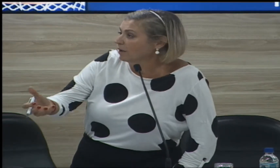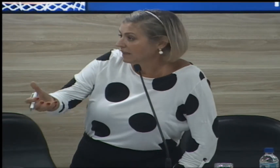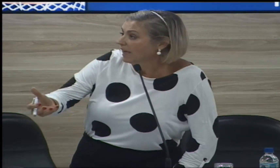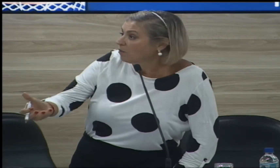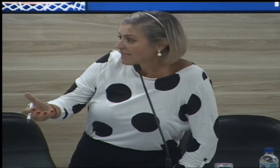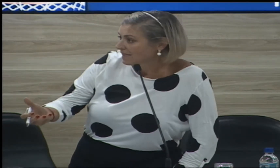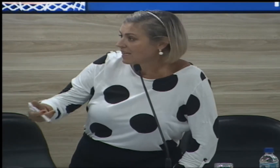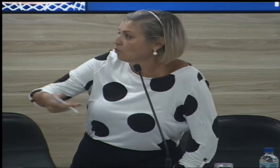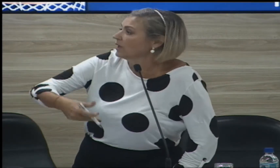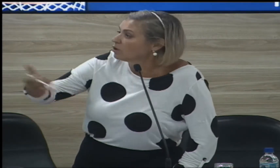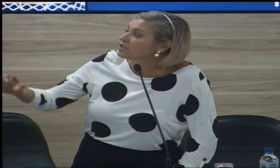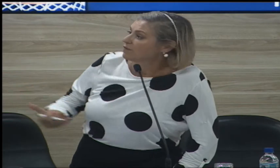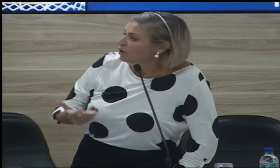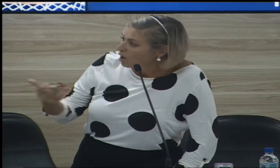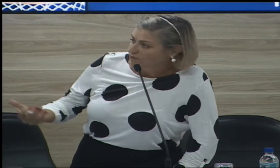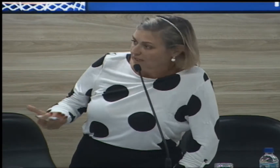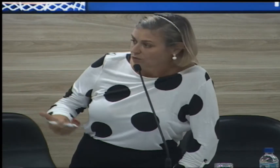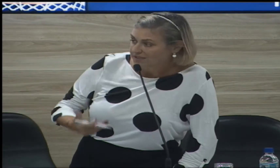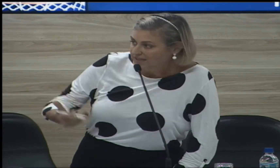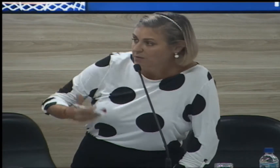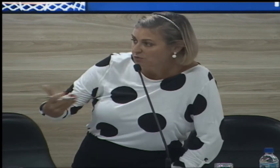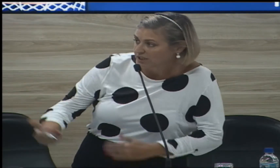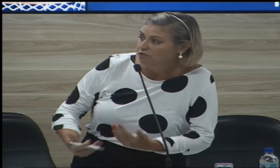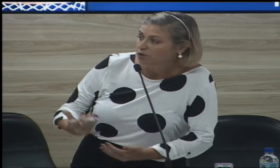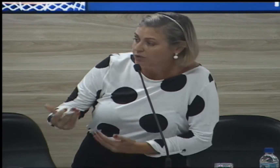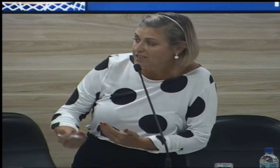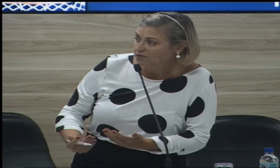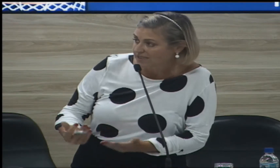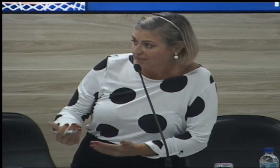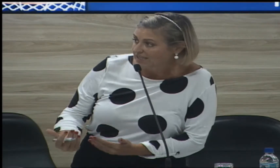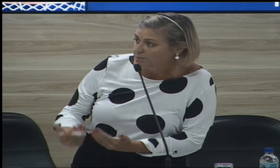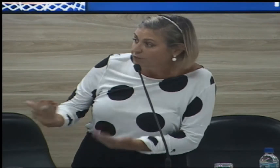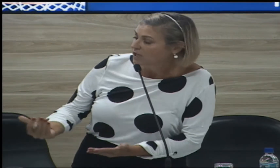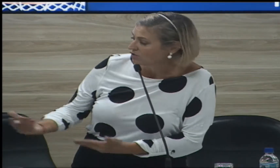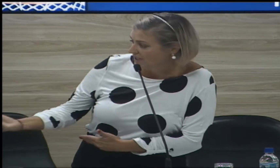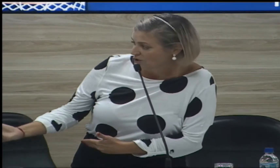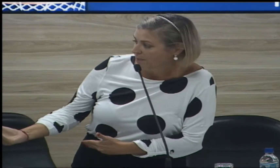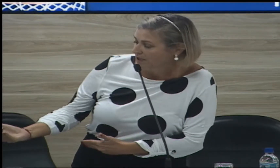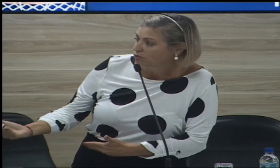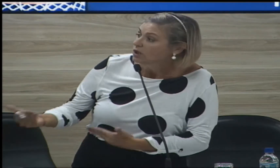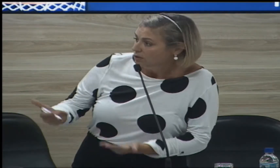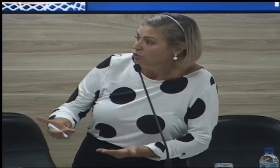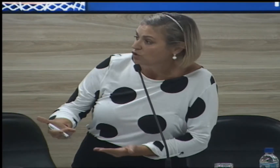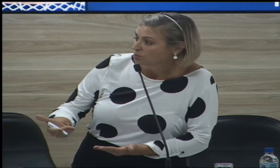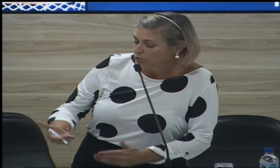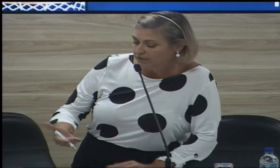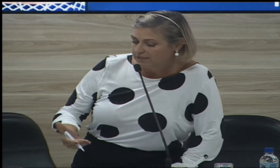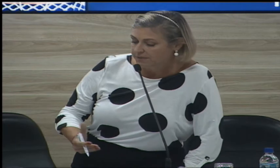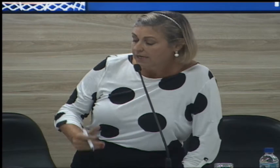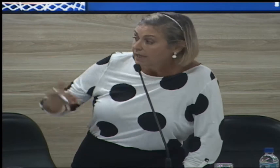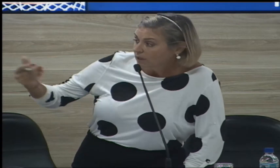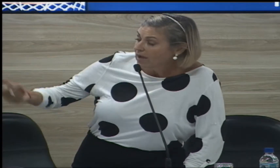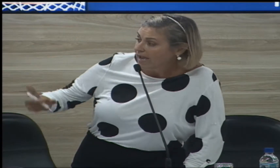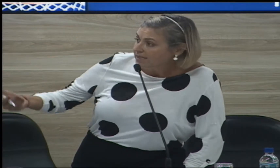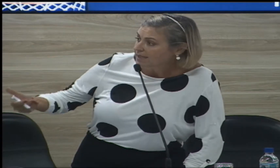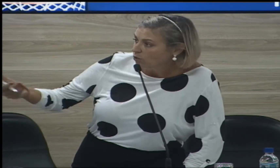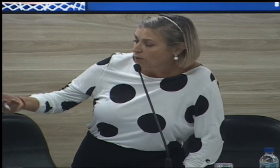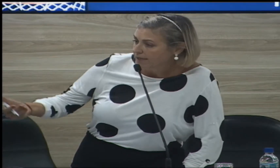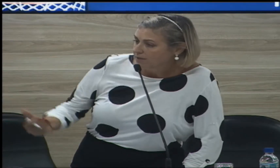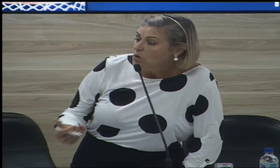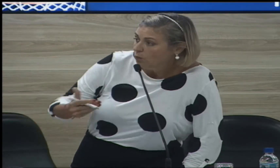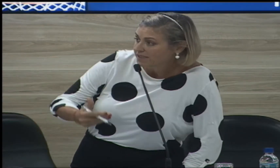programa municipal, mas existe uma listagem. Quando voto, como votei na última sessão, exatamente em